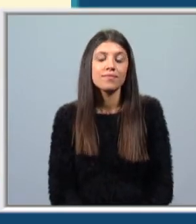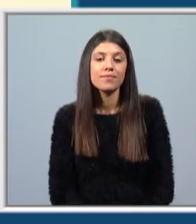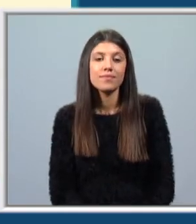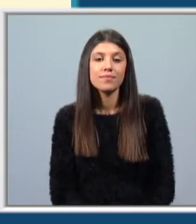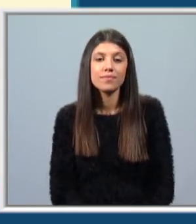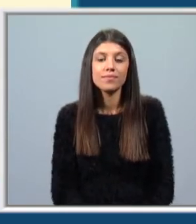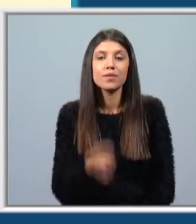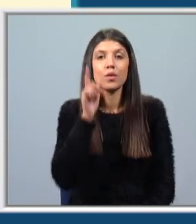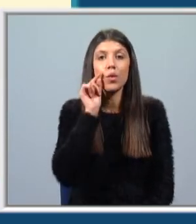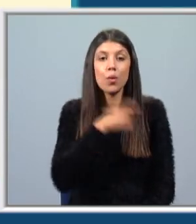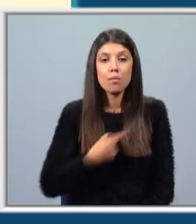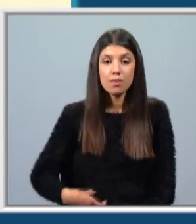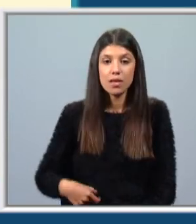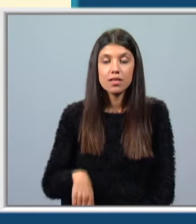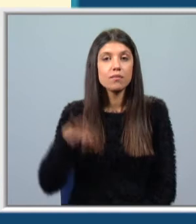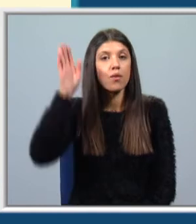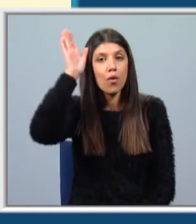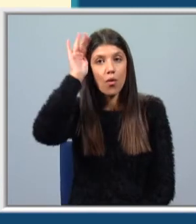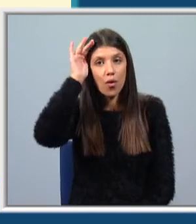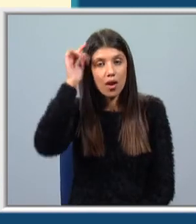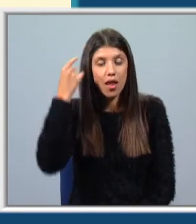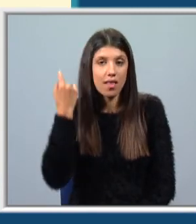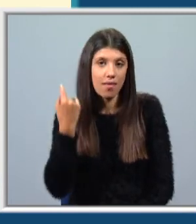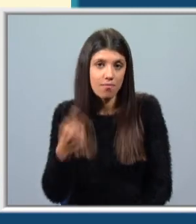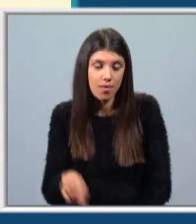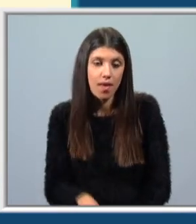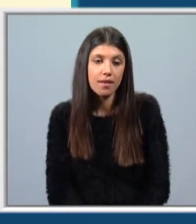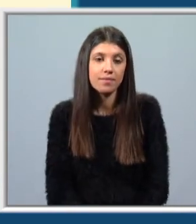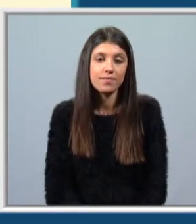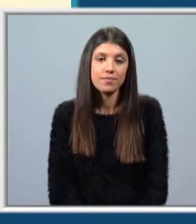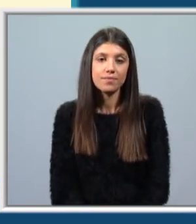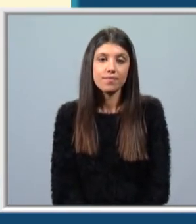O Príncipe com Orelhas de Burro, de Adolfo Coelho.